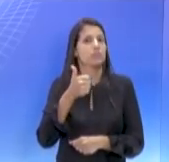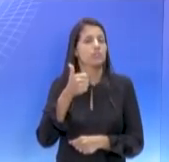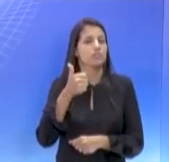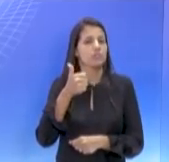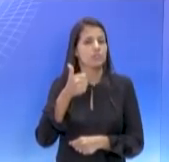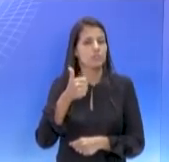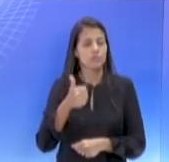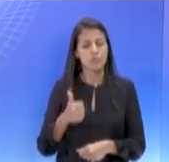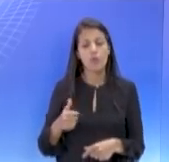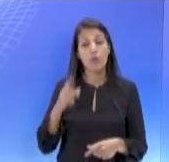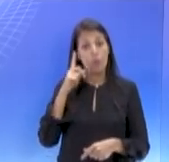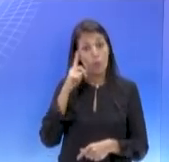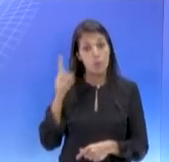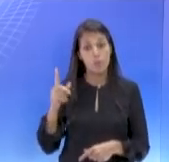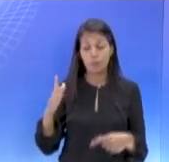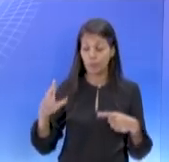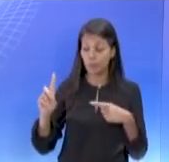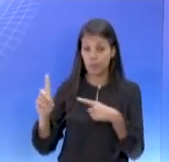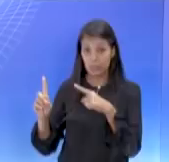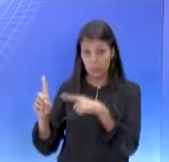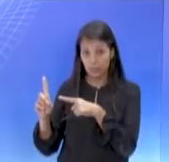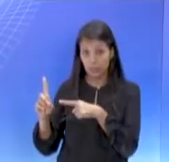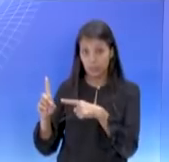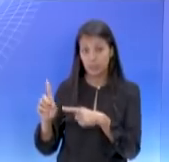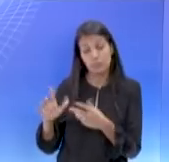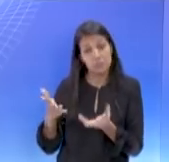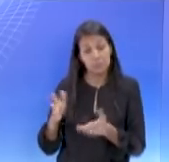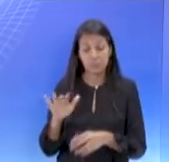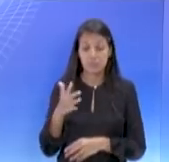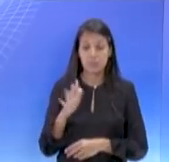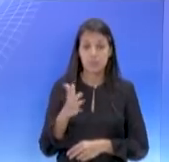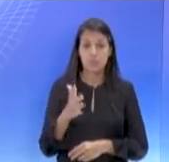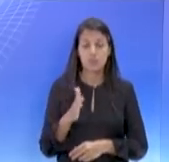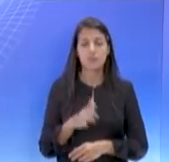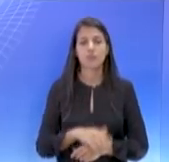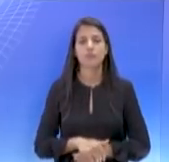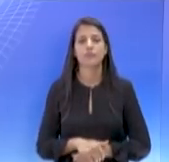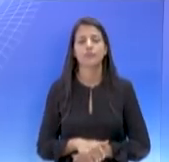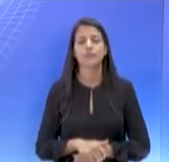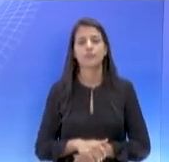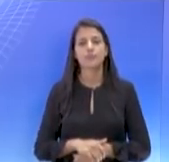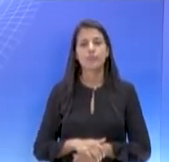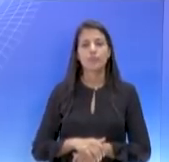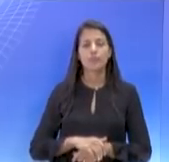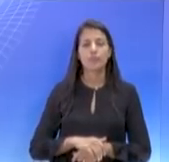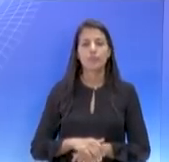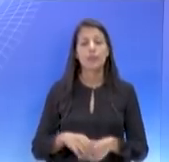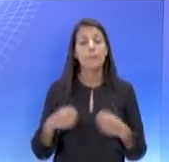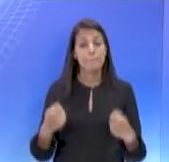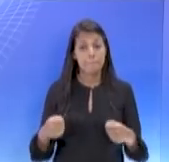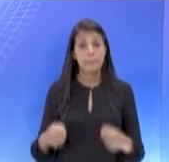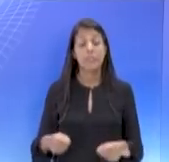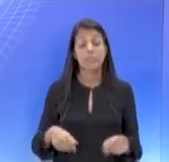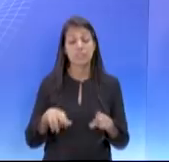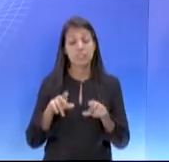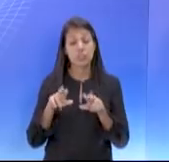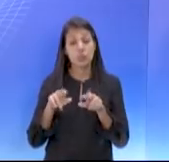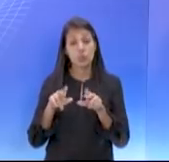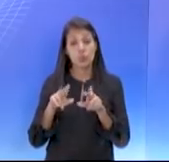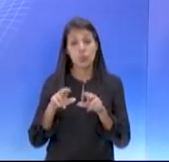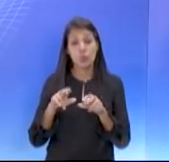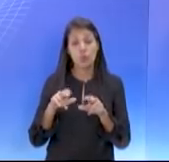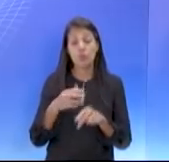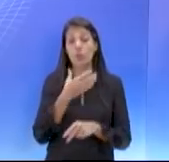trata disso, tem a base nisso aí, universalização do princípio da igualdade civil, homens iguais, com